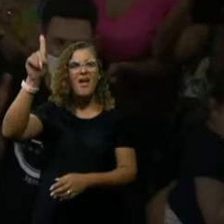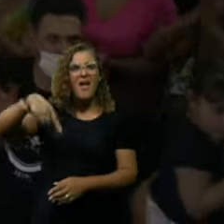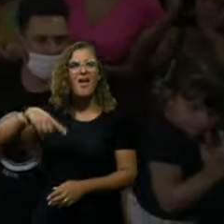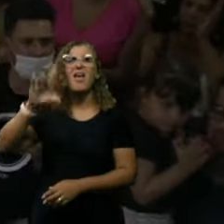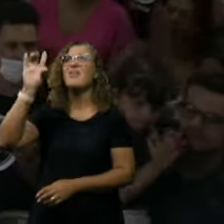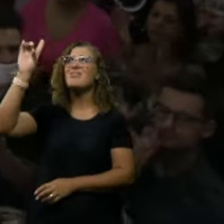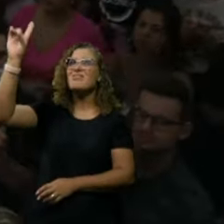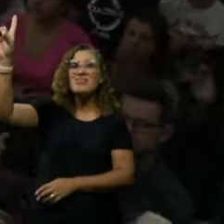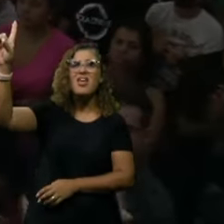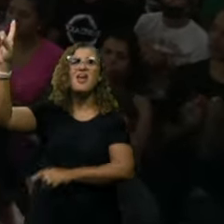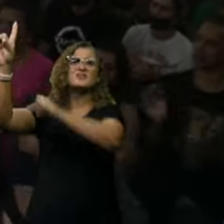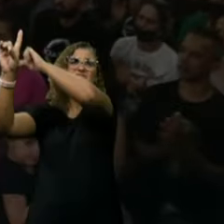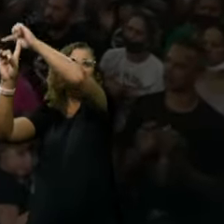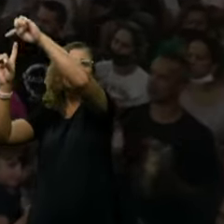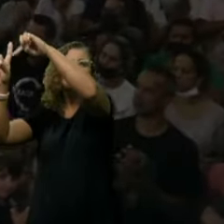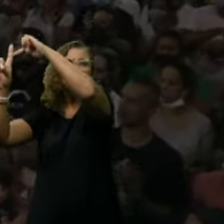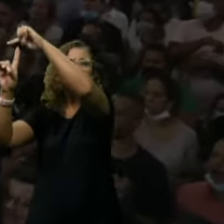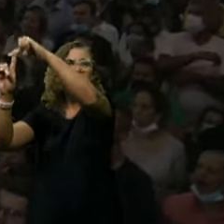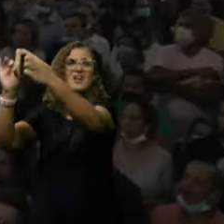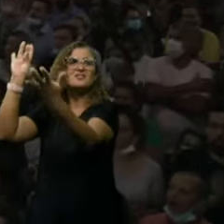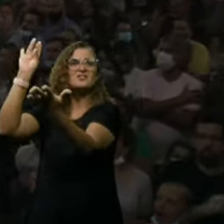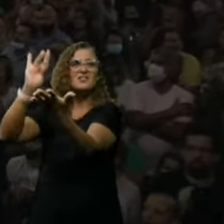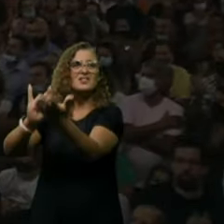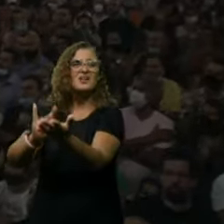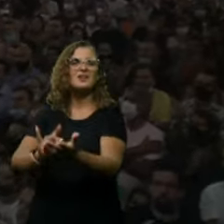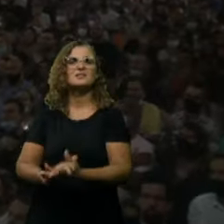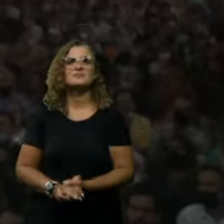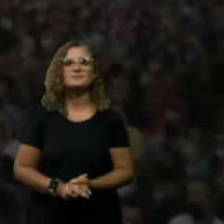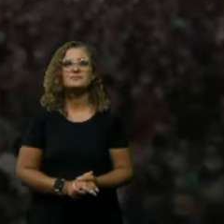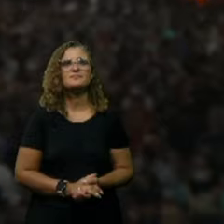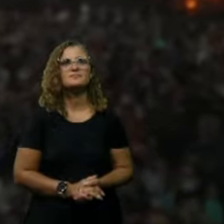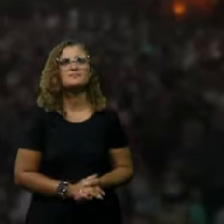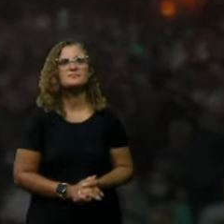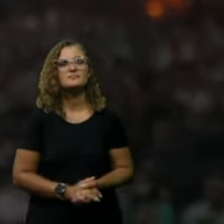e ele é santo ele é santo ele é santo